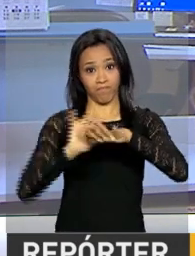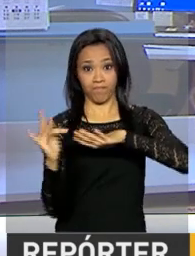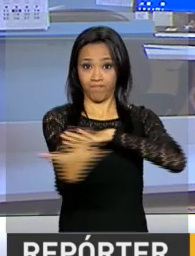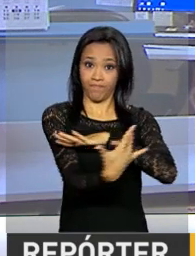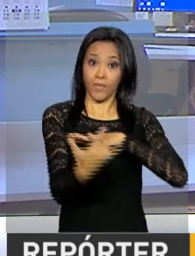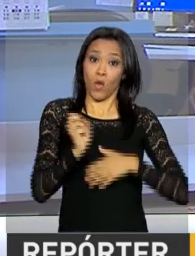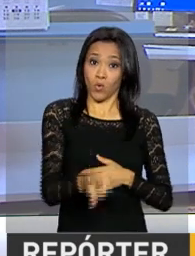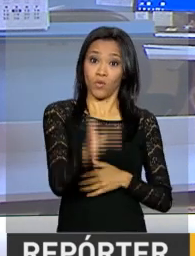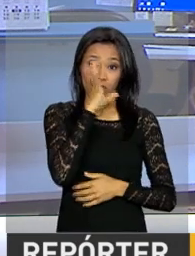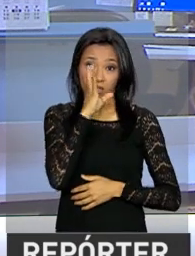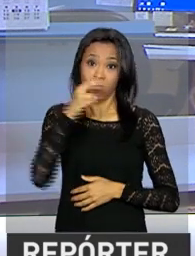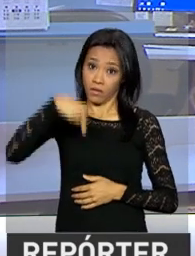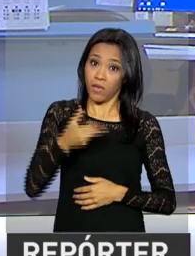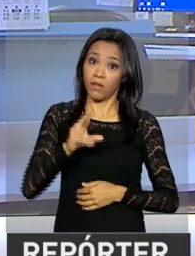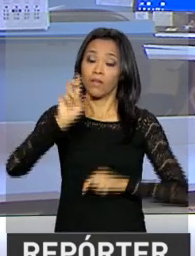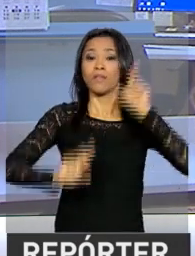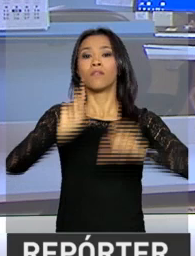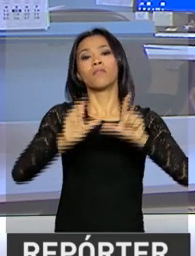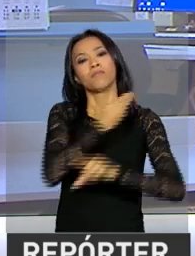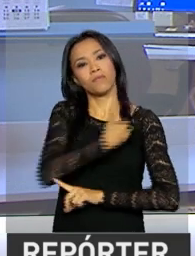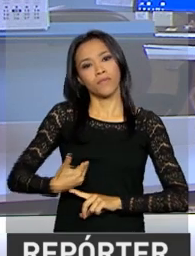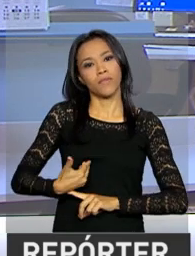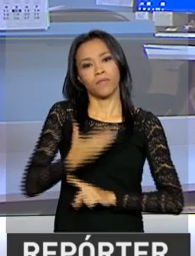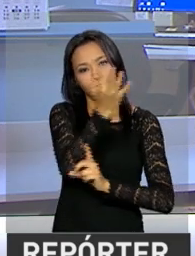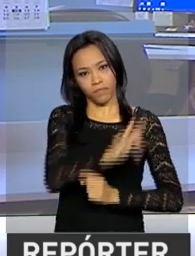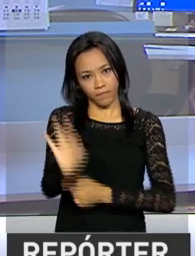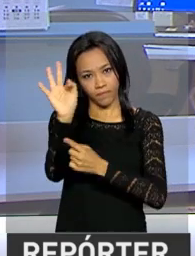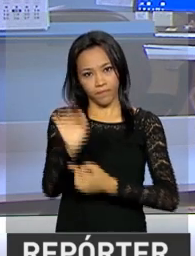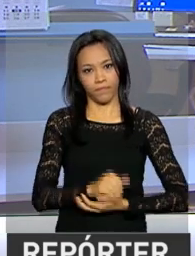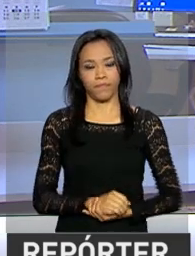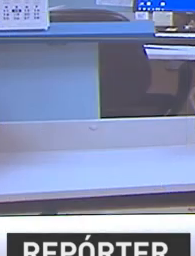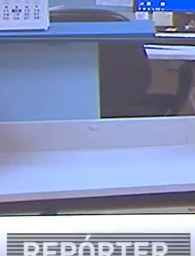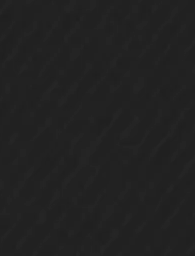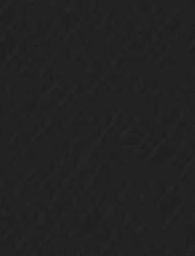sociais Continue com a gente aqui na TVN BR a TV do Governo